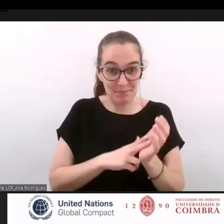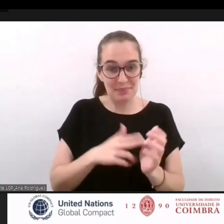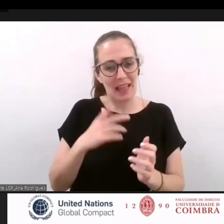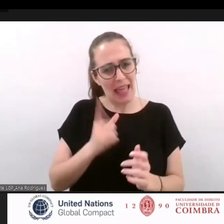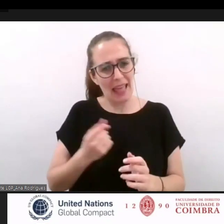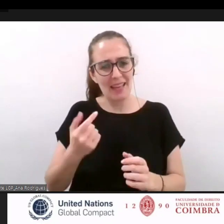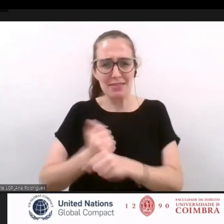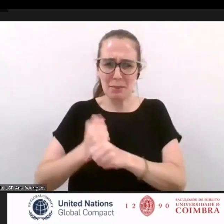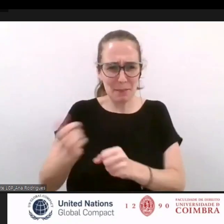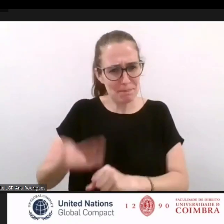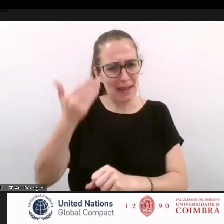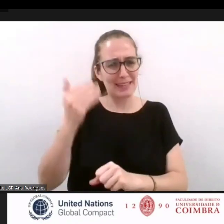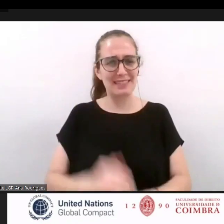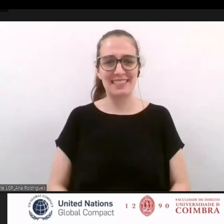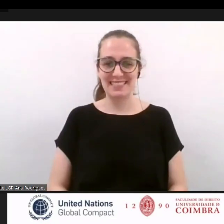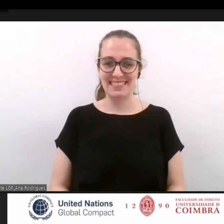mais, não é?